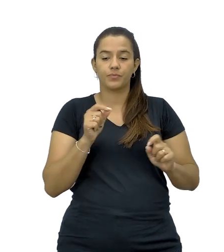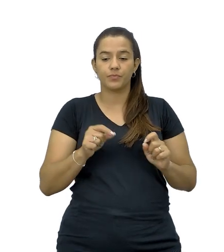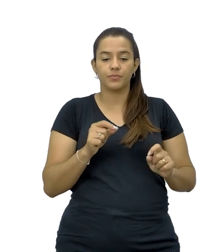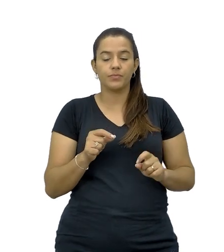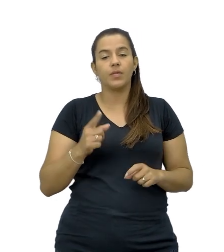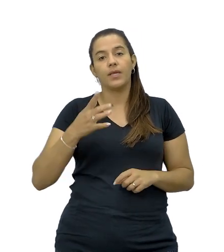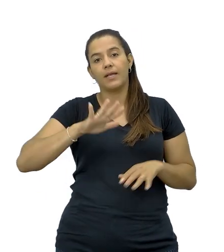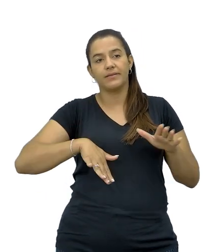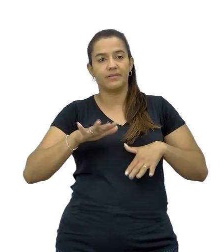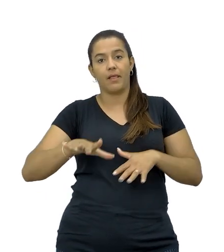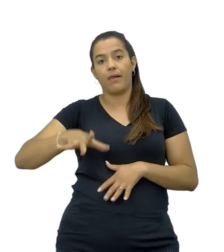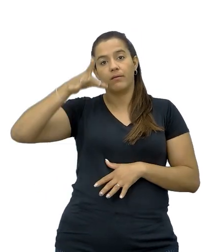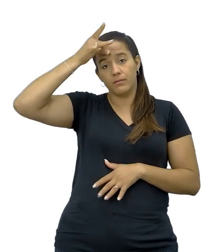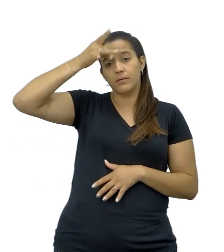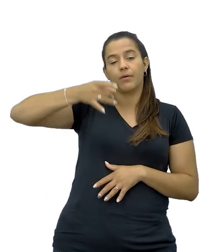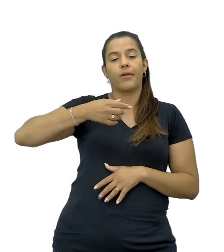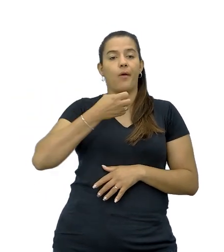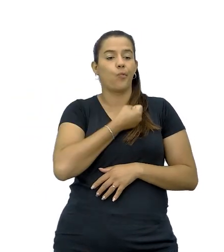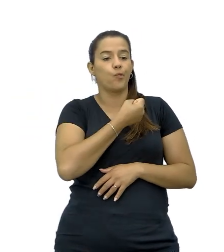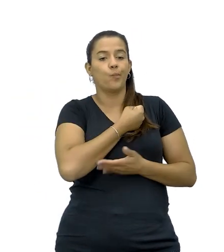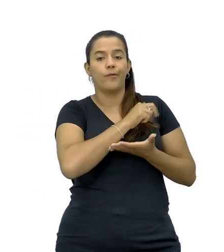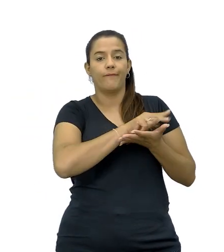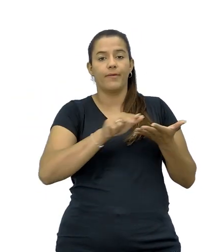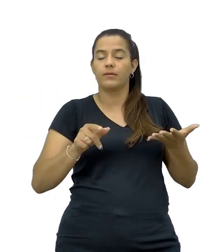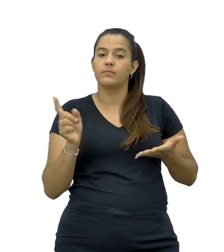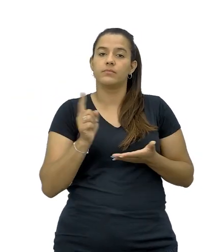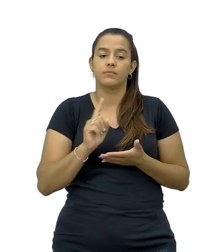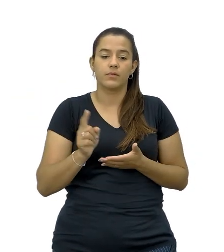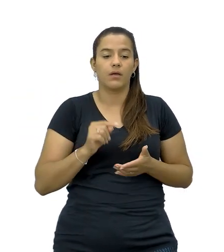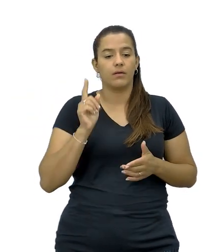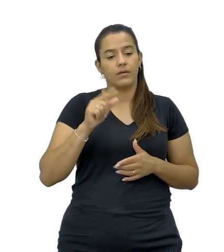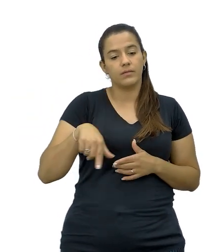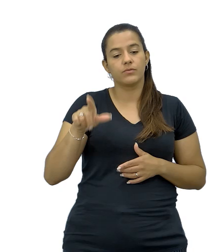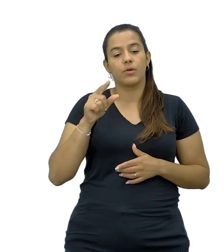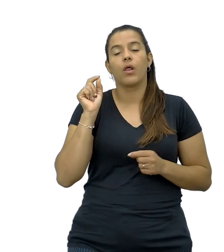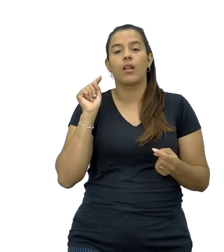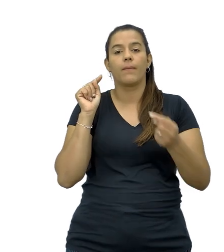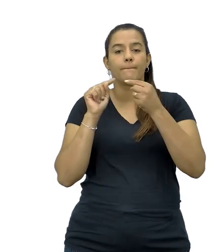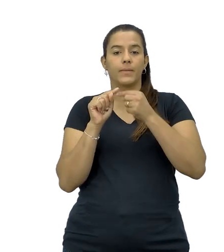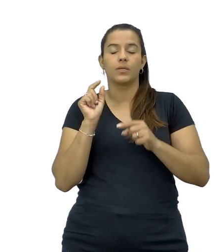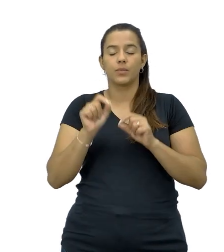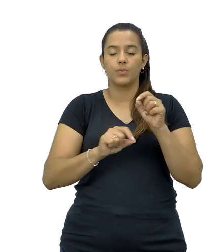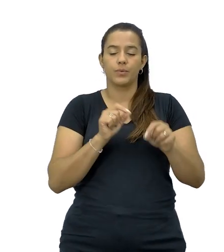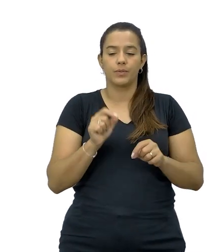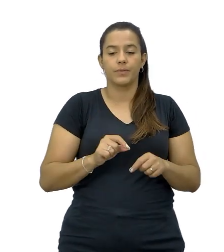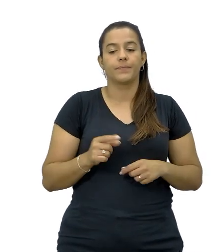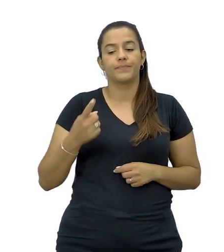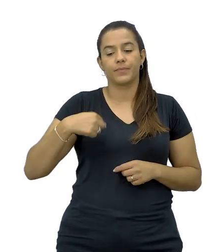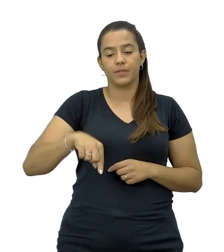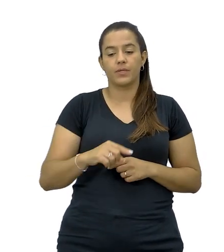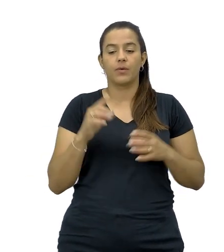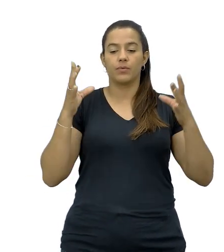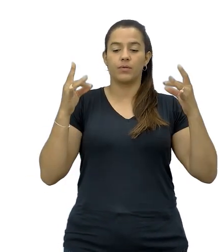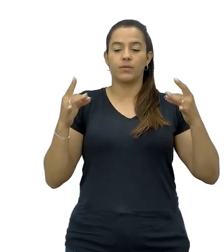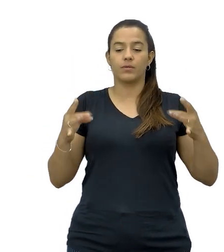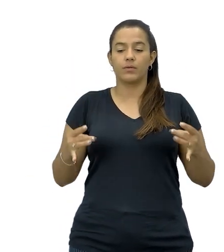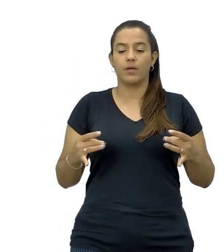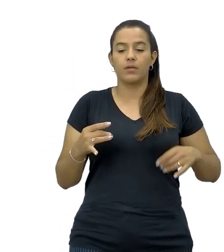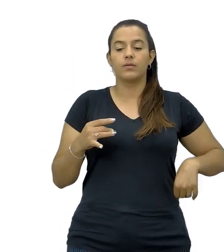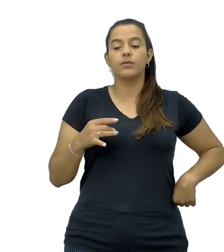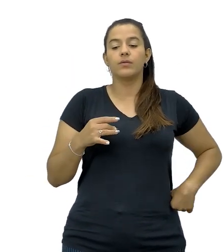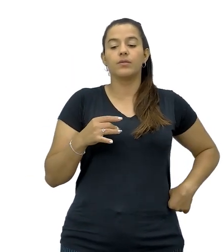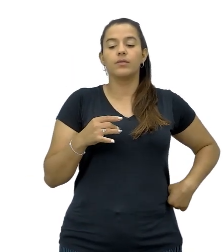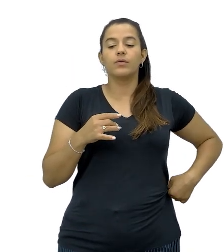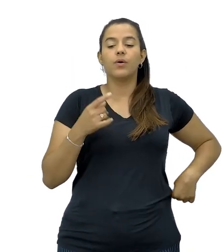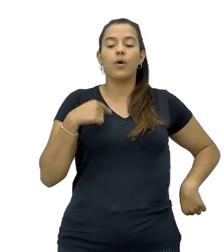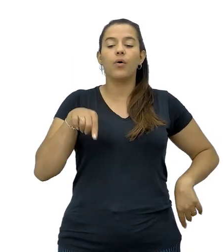números, né, e aí depois nós fomos para a ADE, vocês vão ver isso mais passo a passo, né, 2021. Quem tiver já